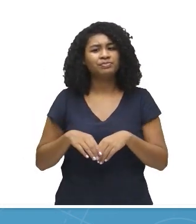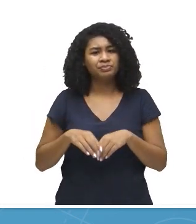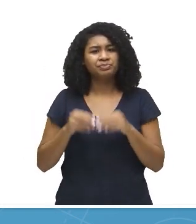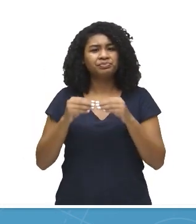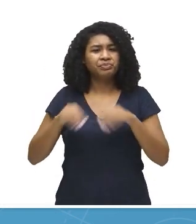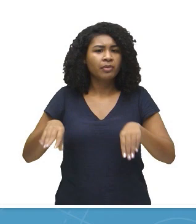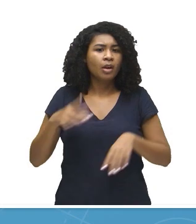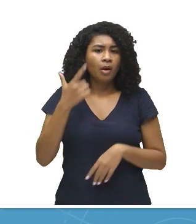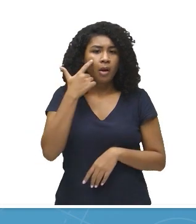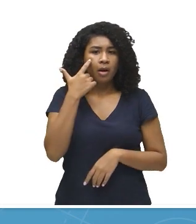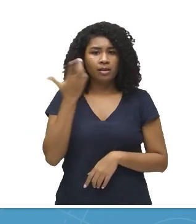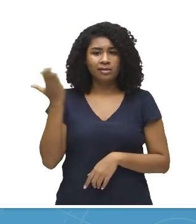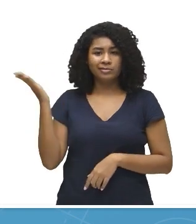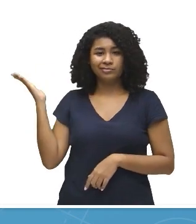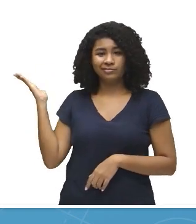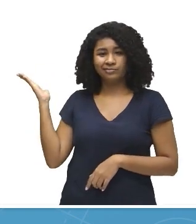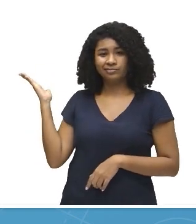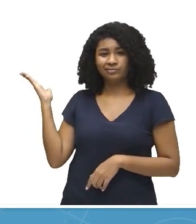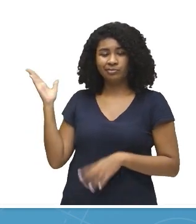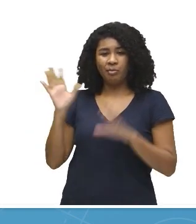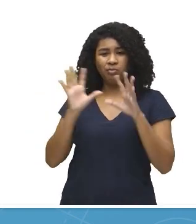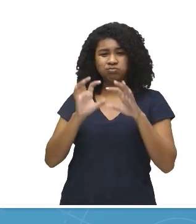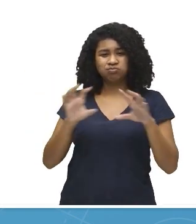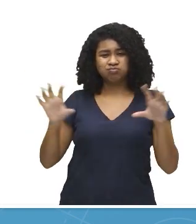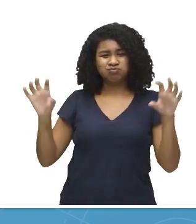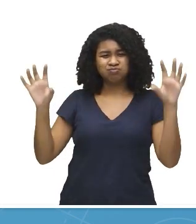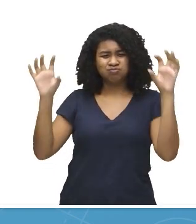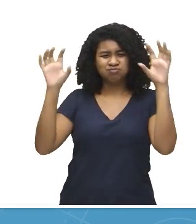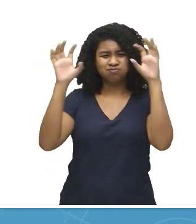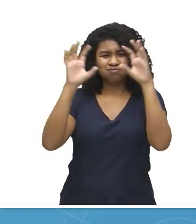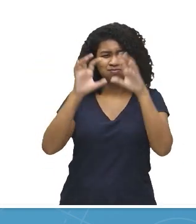uma indústria que também está aqui